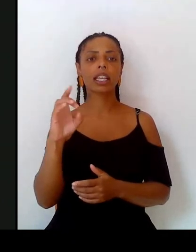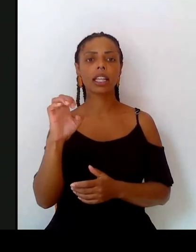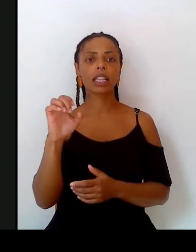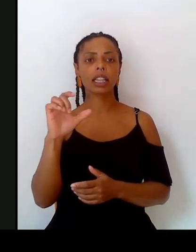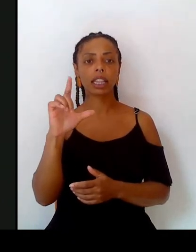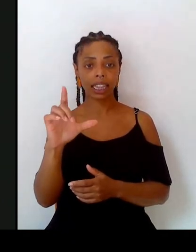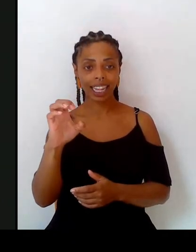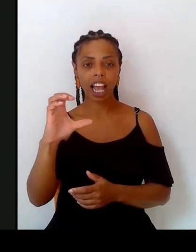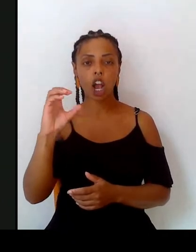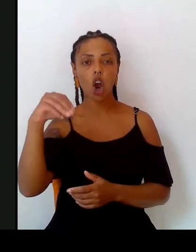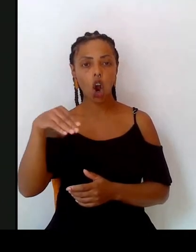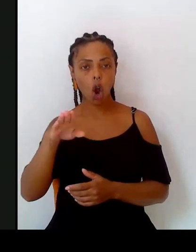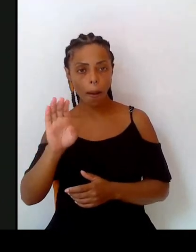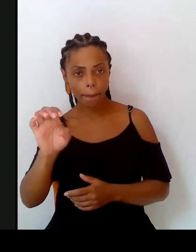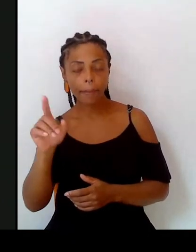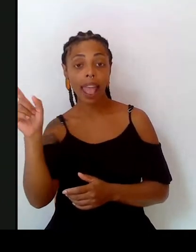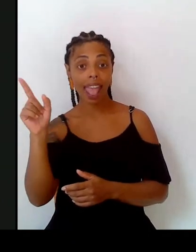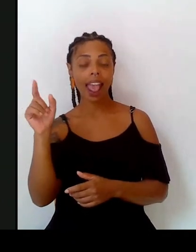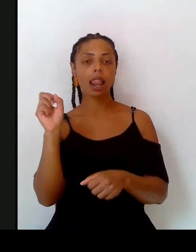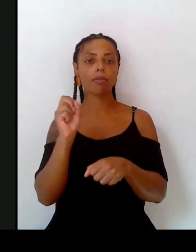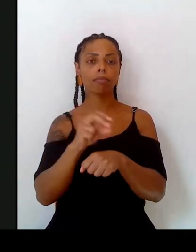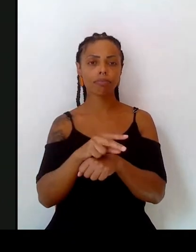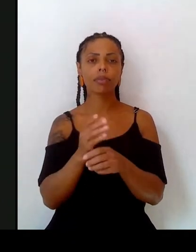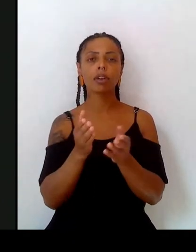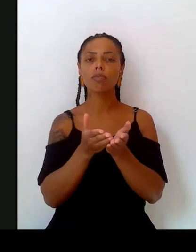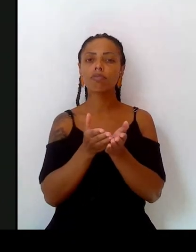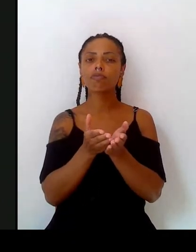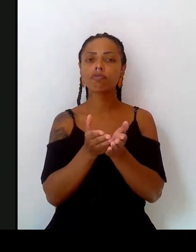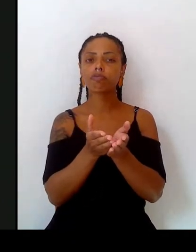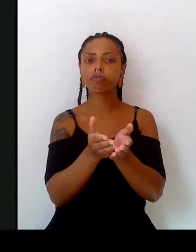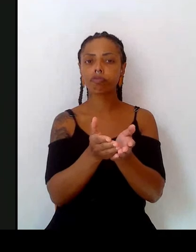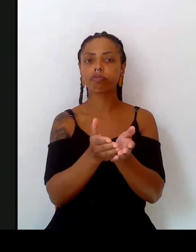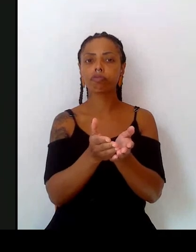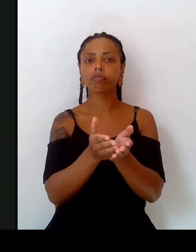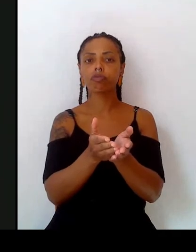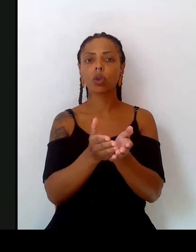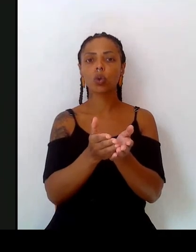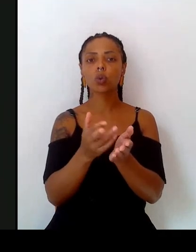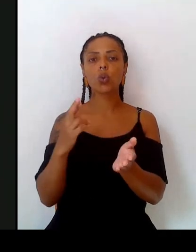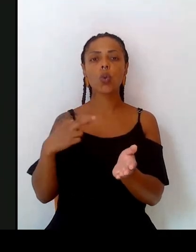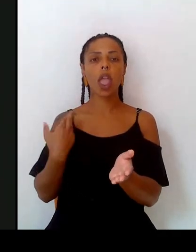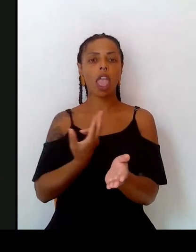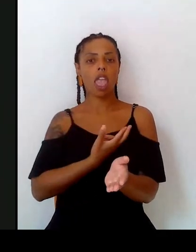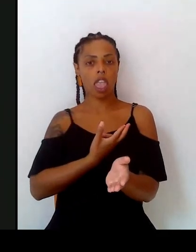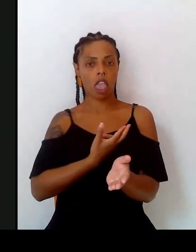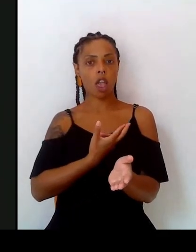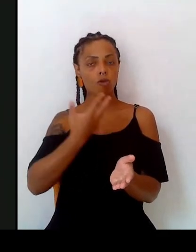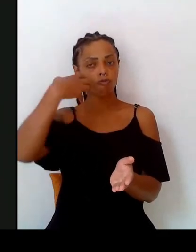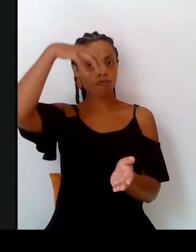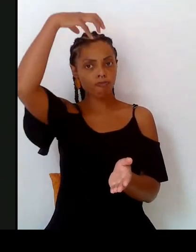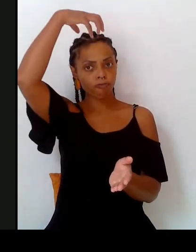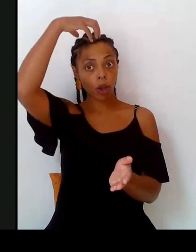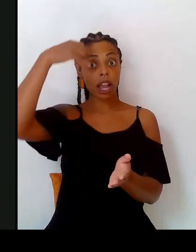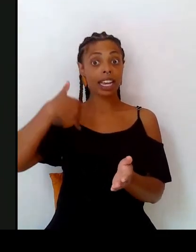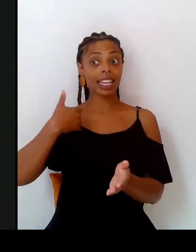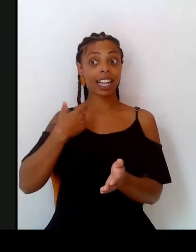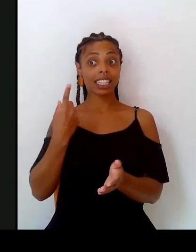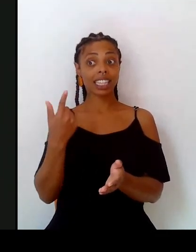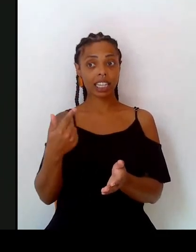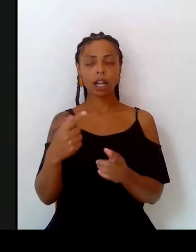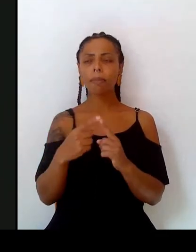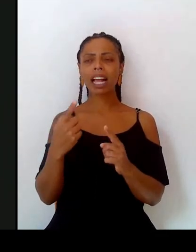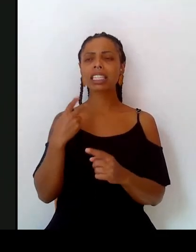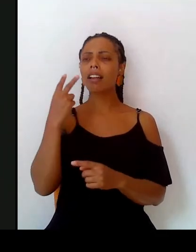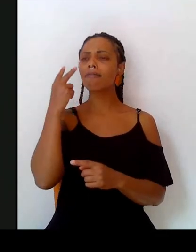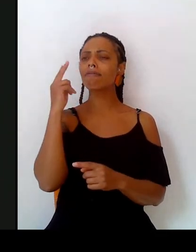Marinha da rainha na Marinha do reino com 17 anos e ele até então nunca tinha ouvido a palavra homossexual